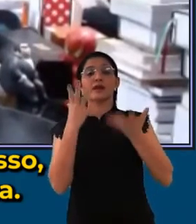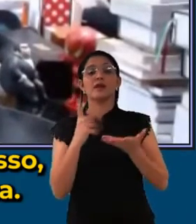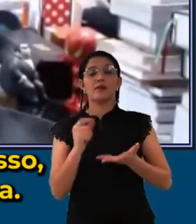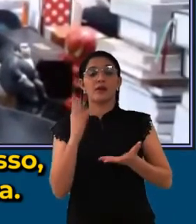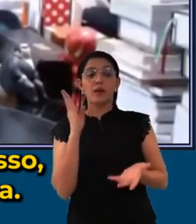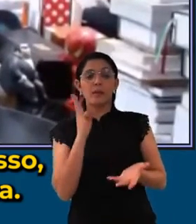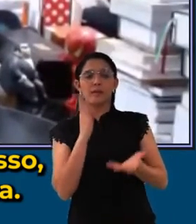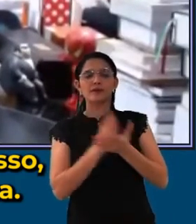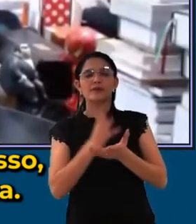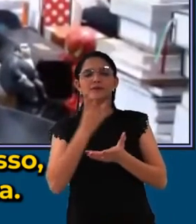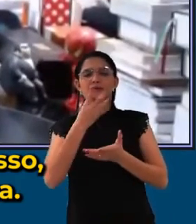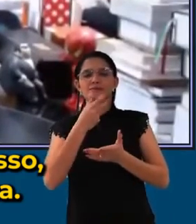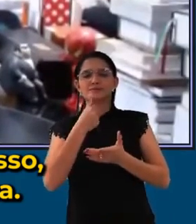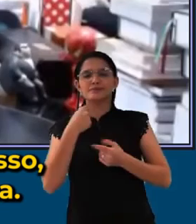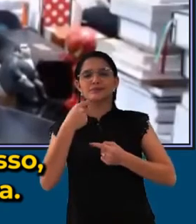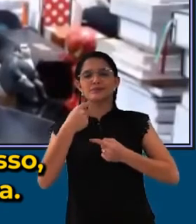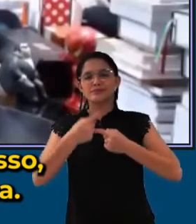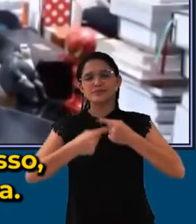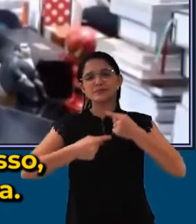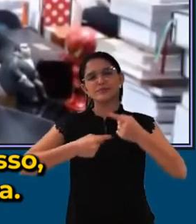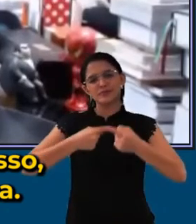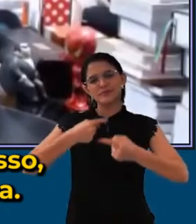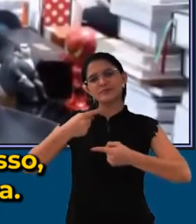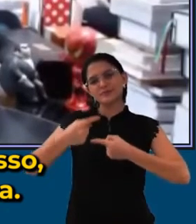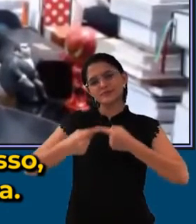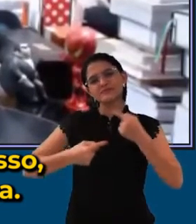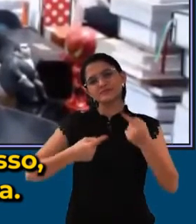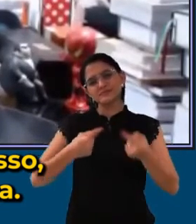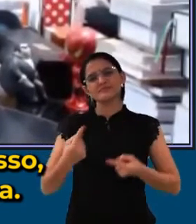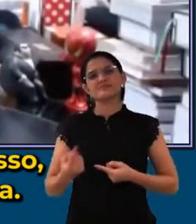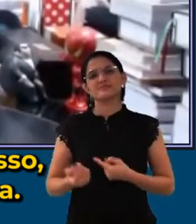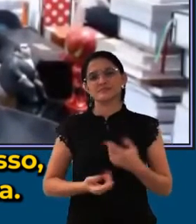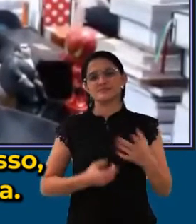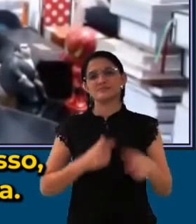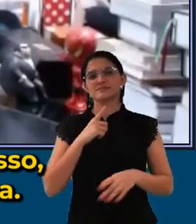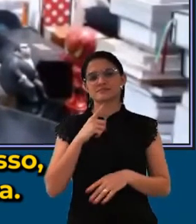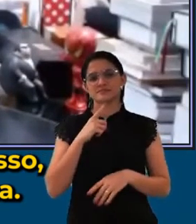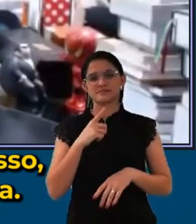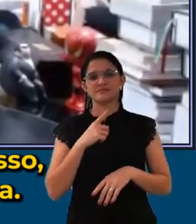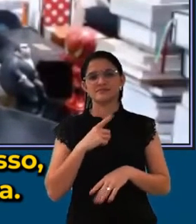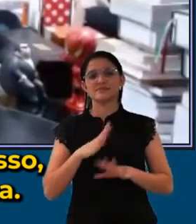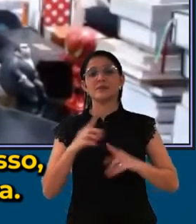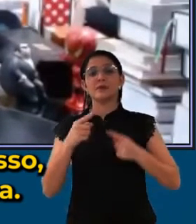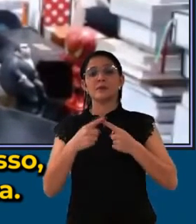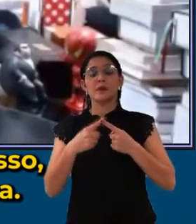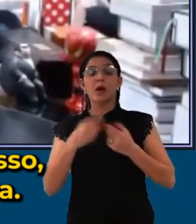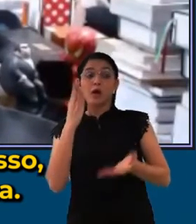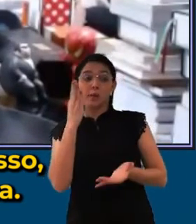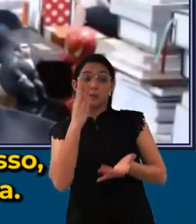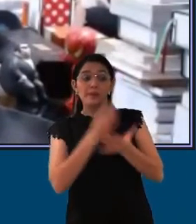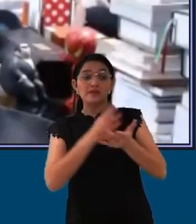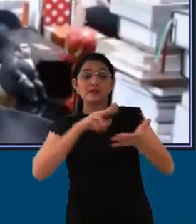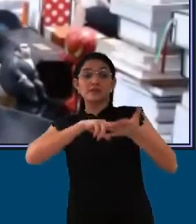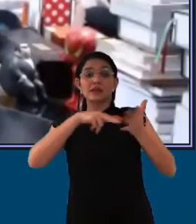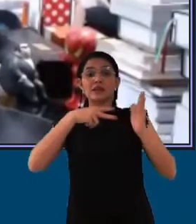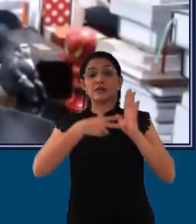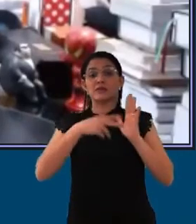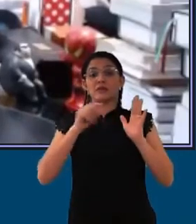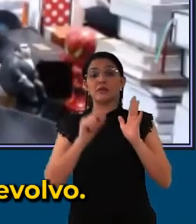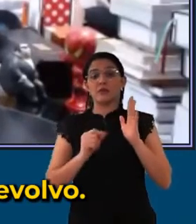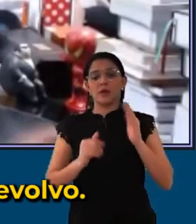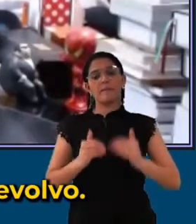andando, não fazendo o que o próprio termo processo, que significa andar para frente, né? Denota,